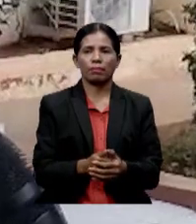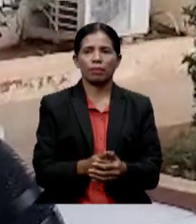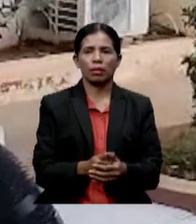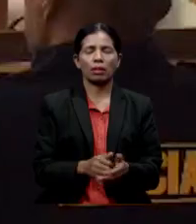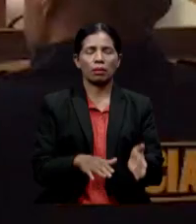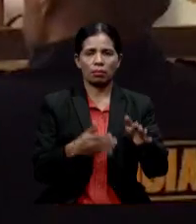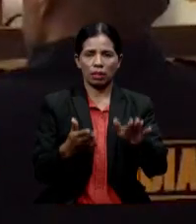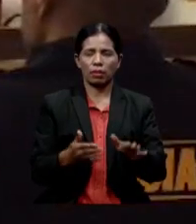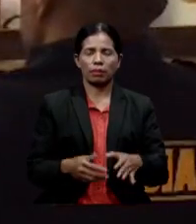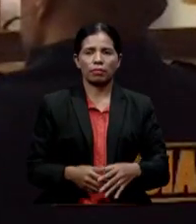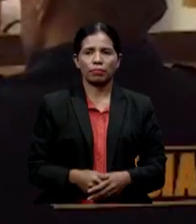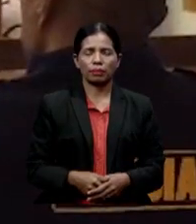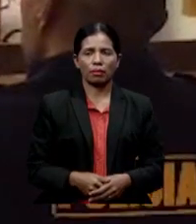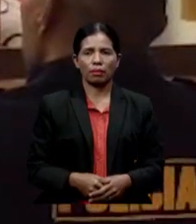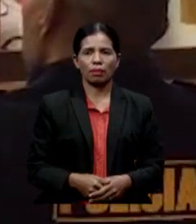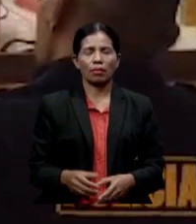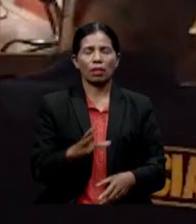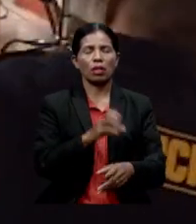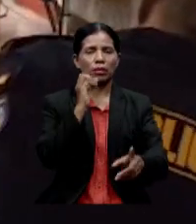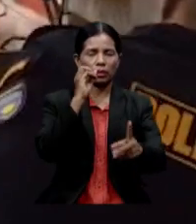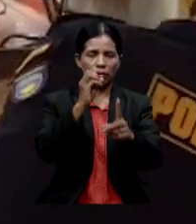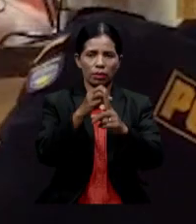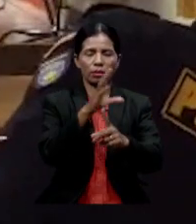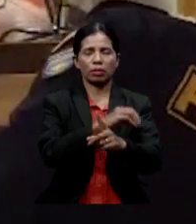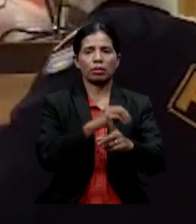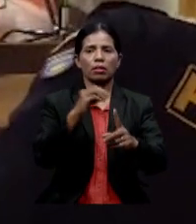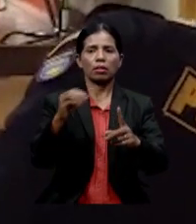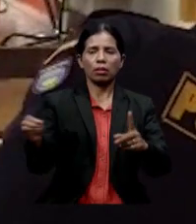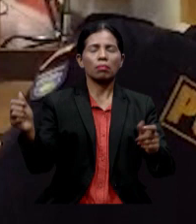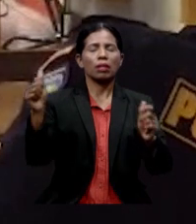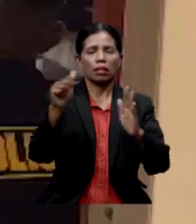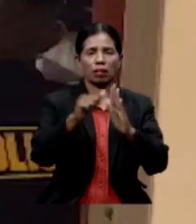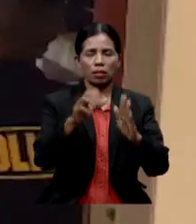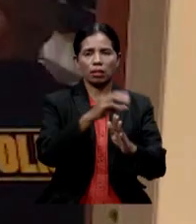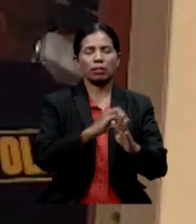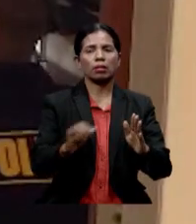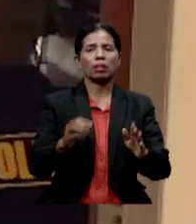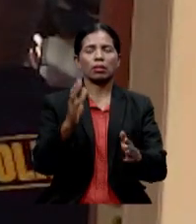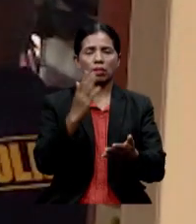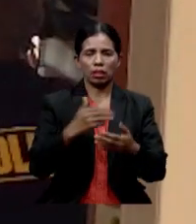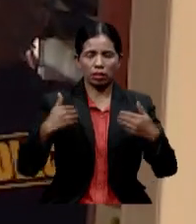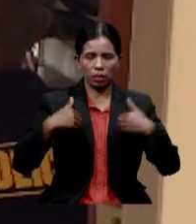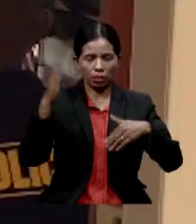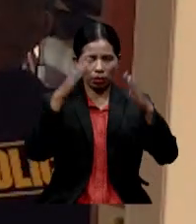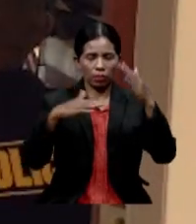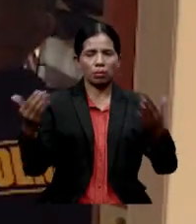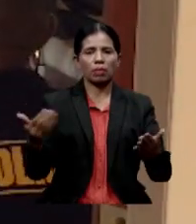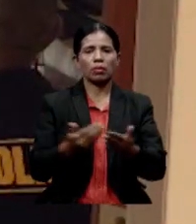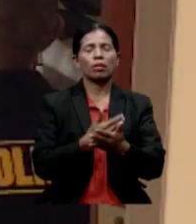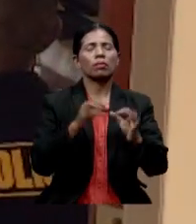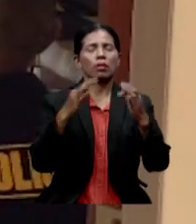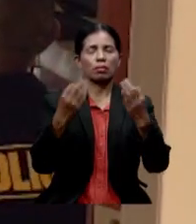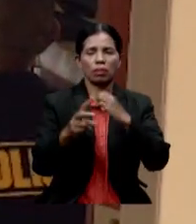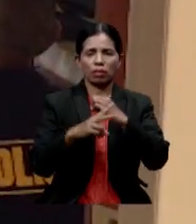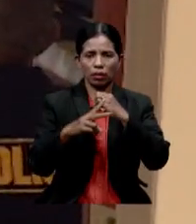mate pate. Tur defensor público objetivo aplica prisão preventiva para Arguido Ney, atu evita ramoso problema fong entre família vítima